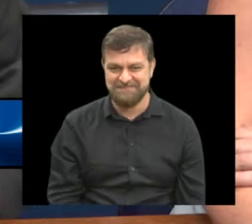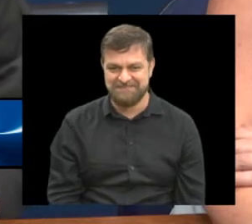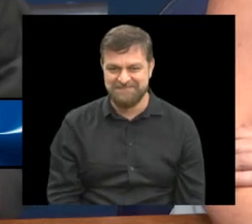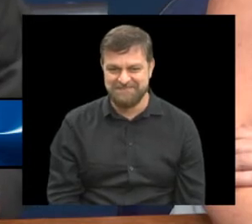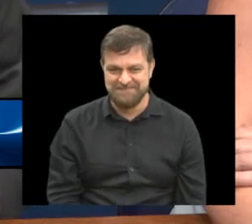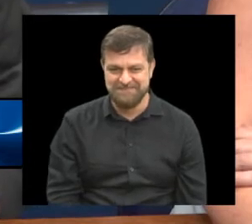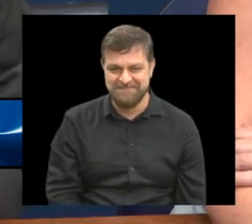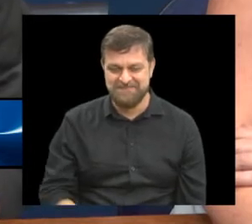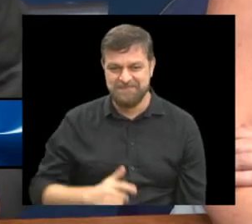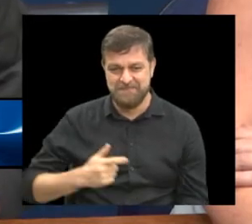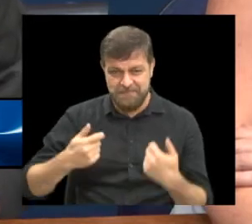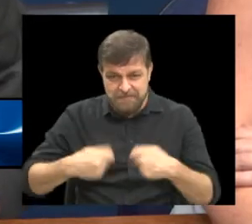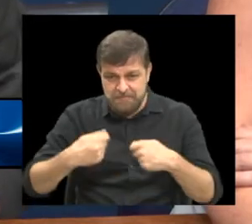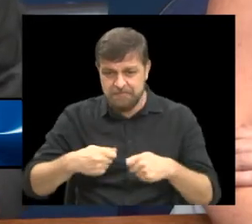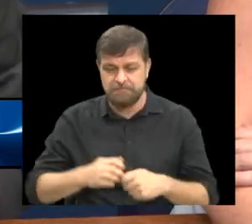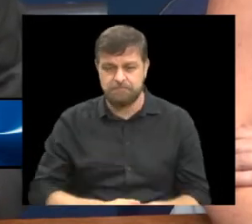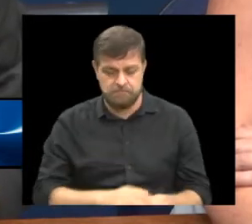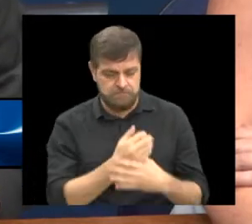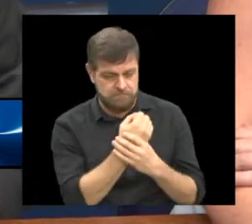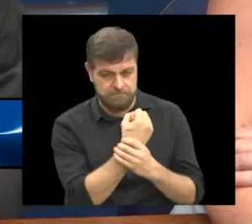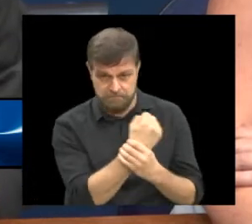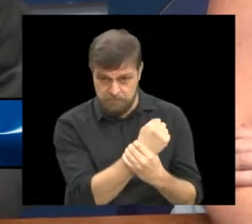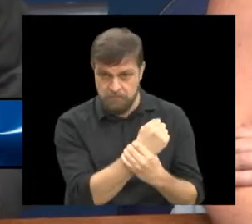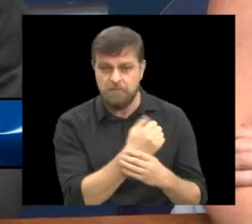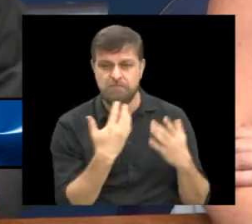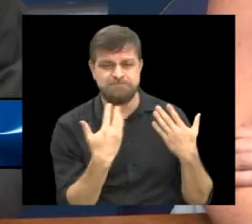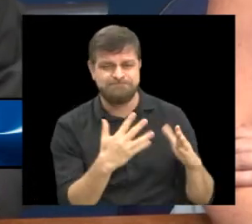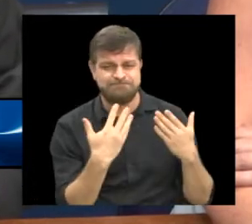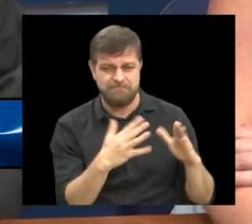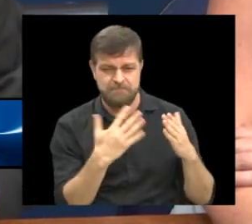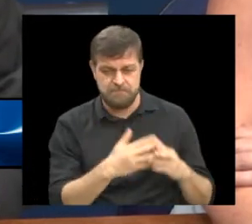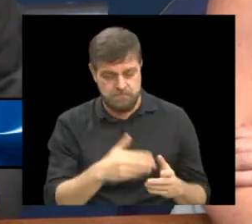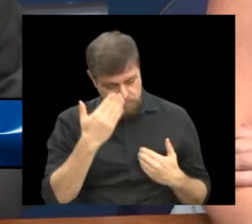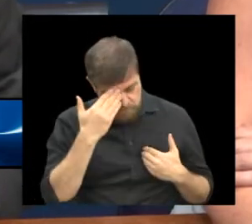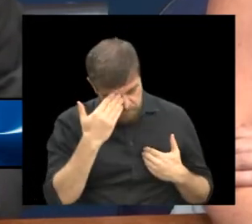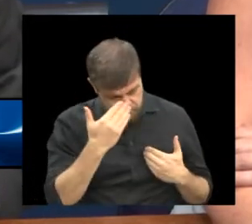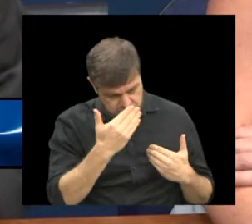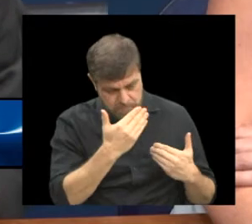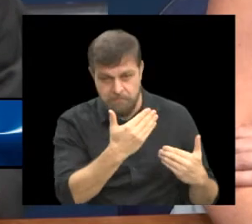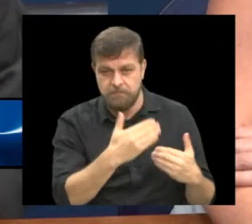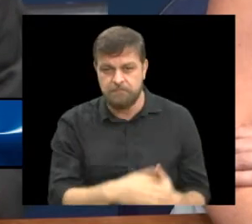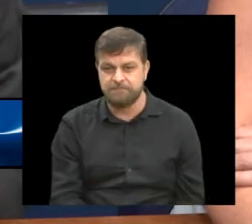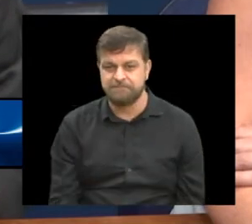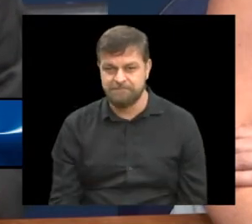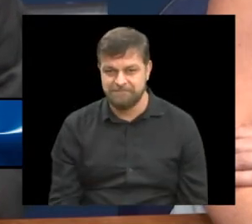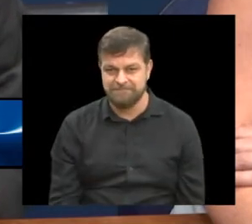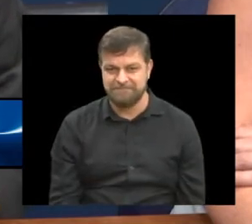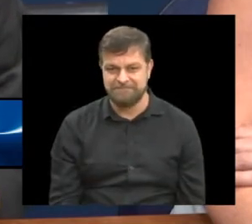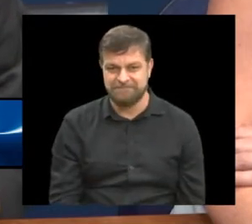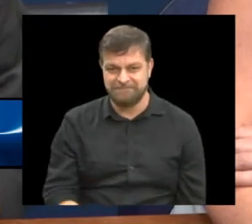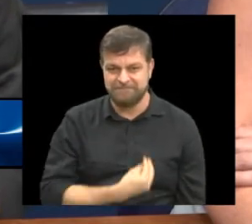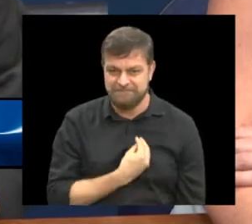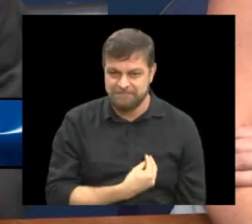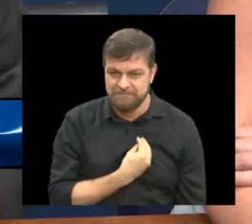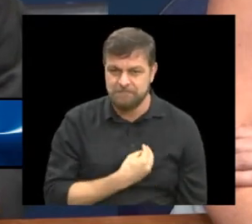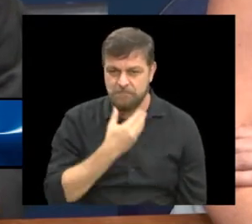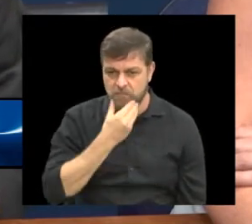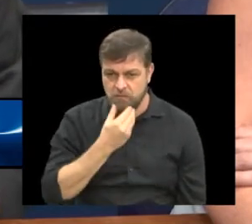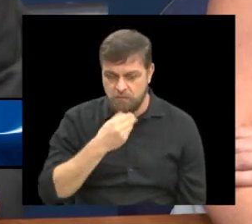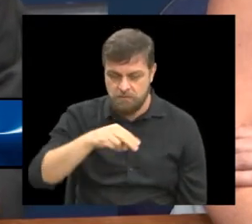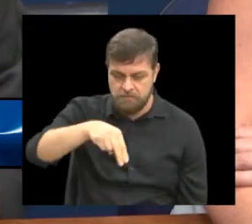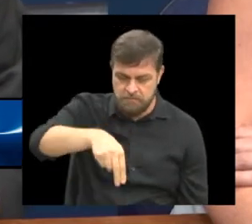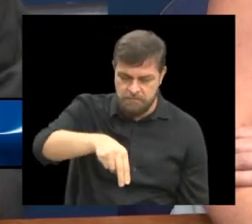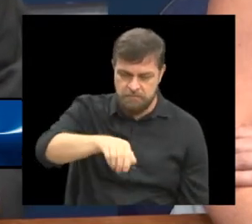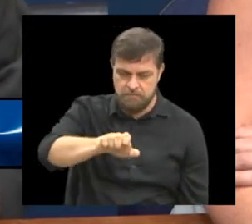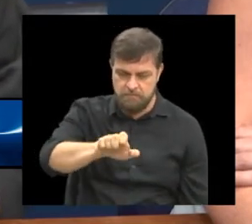mais recompensados pelo trabalho que eles fazem. Muito obrigado aí pela presença, o seu Nelson, é muito bem-vindo aqui